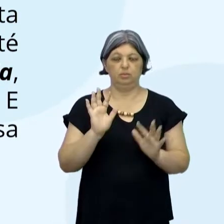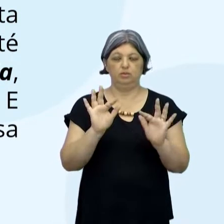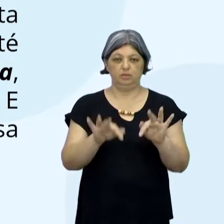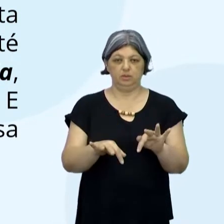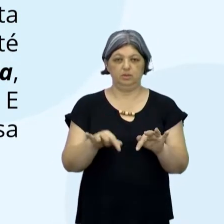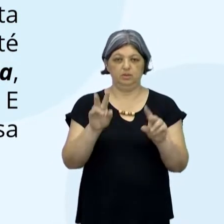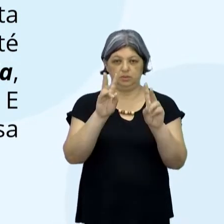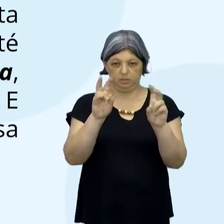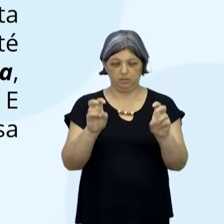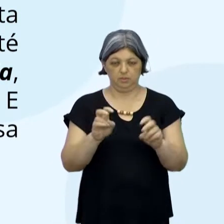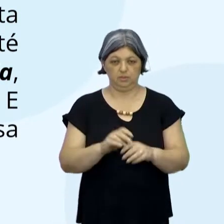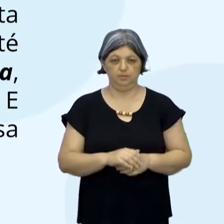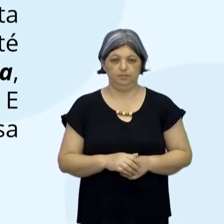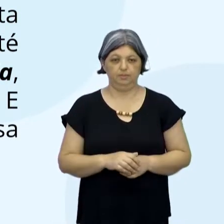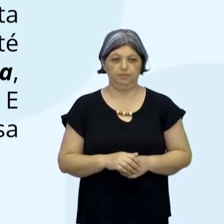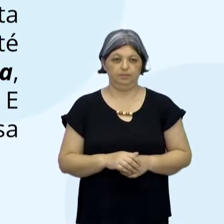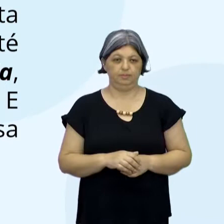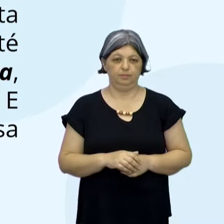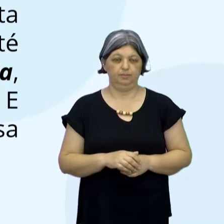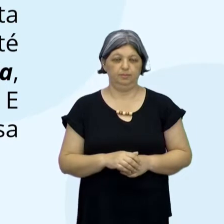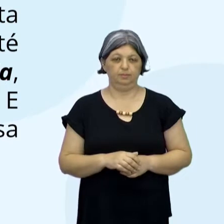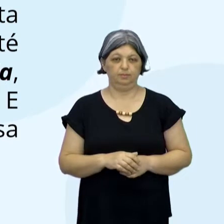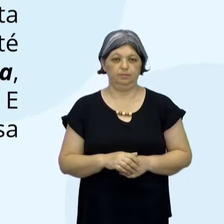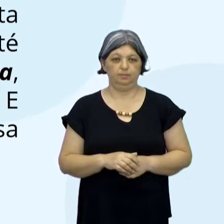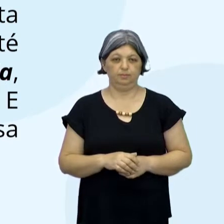assunto todo, né?